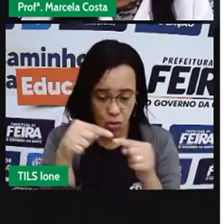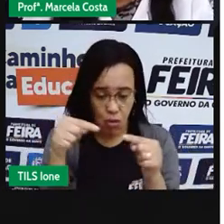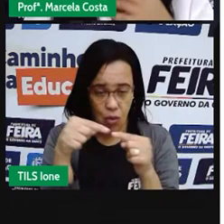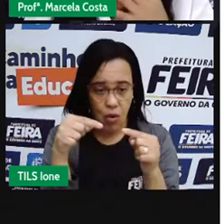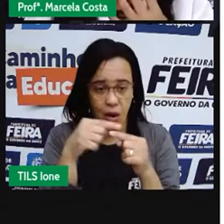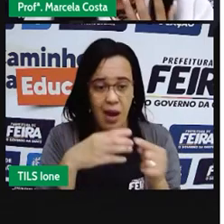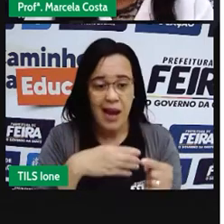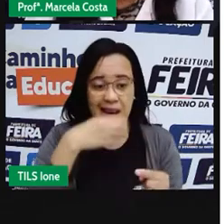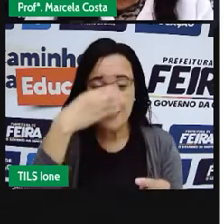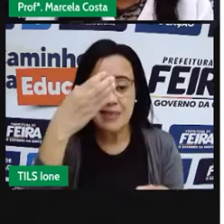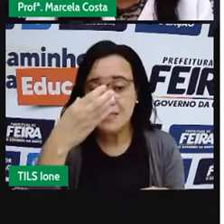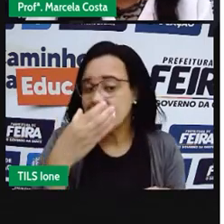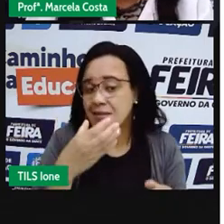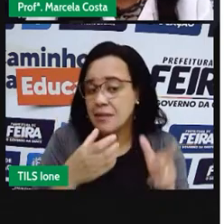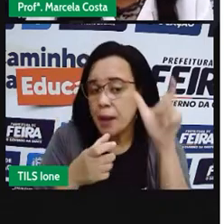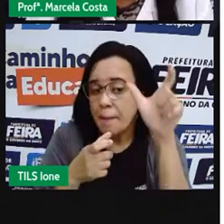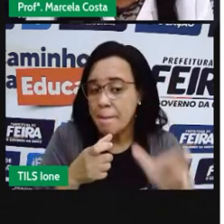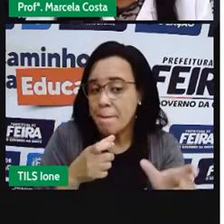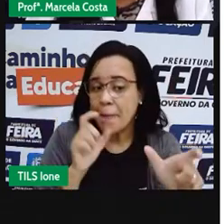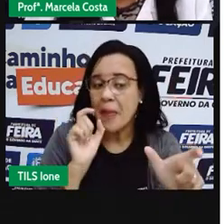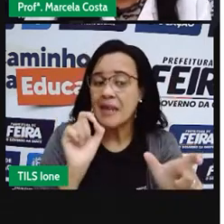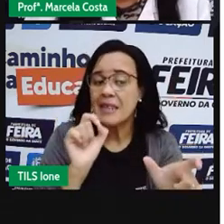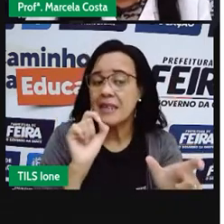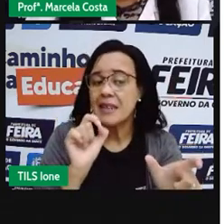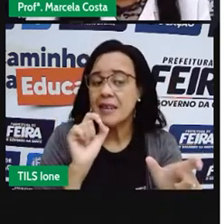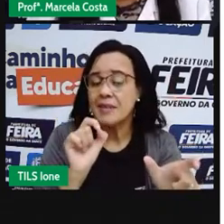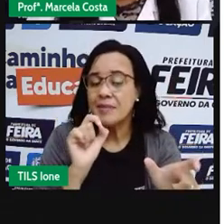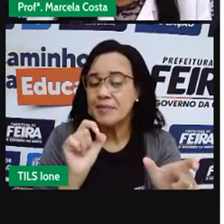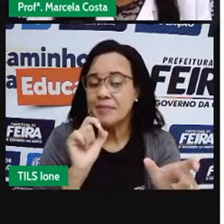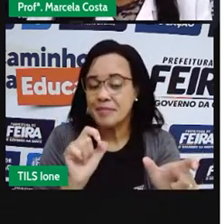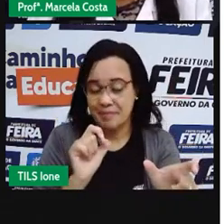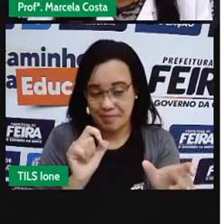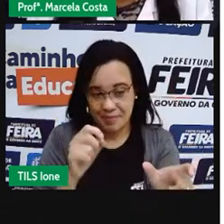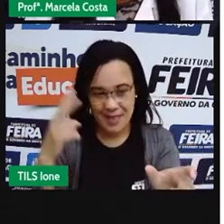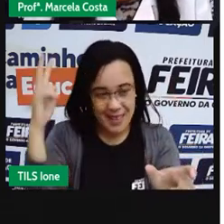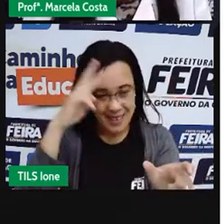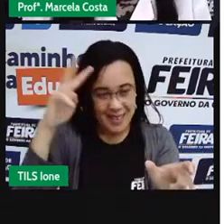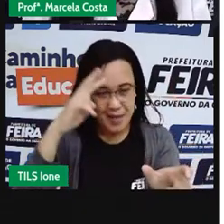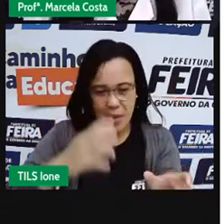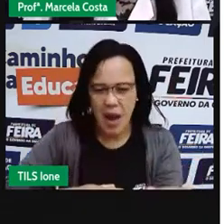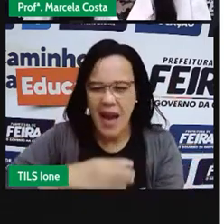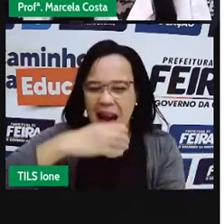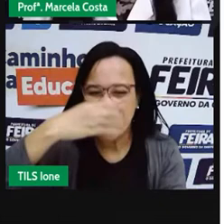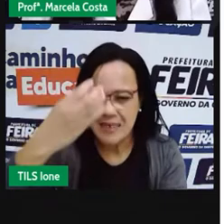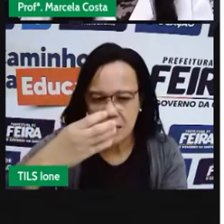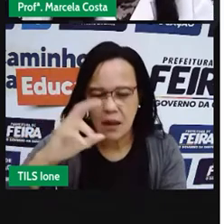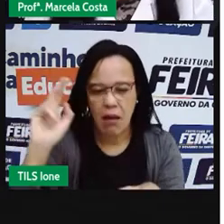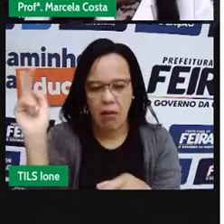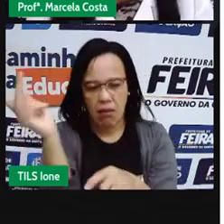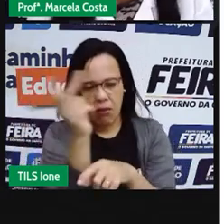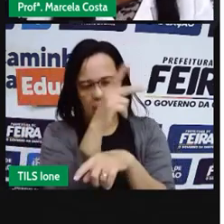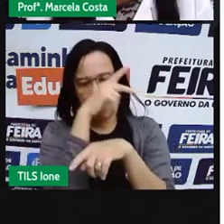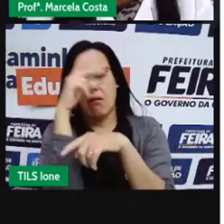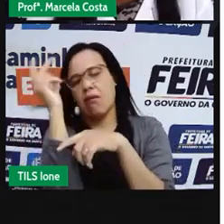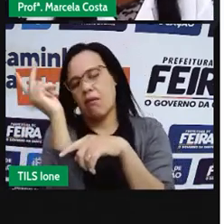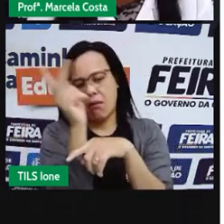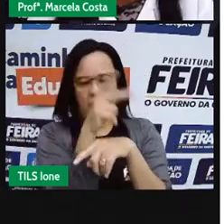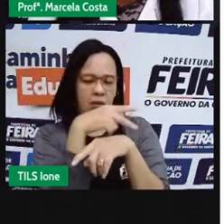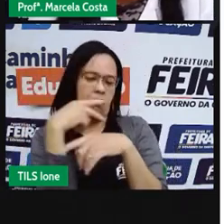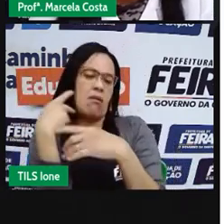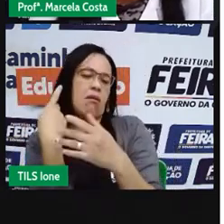Que a personagem pula numa maçã e aí ela acaba desmaiando, né? Ela acaba